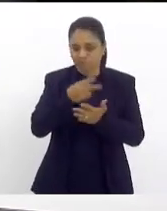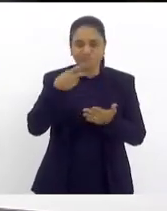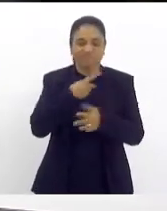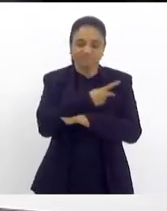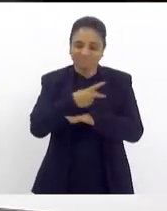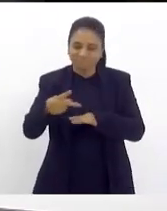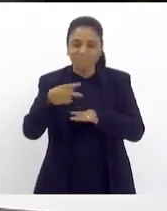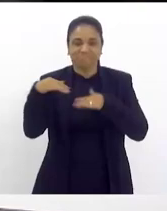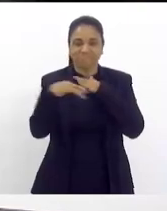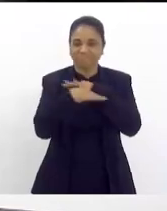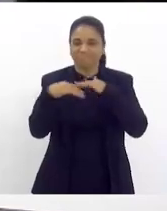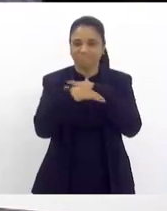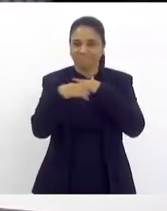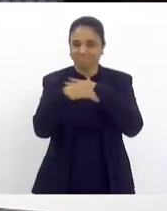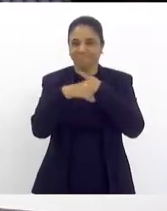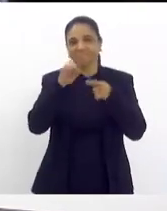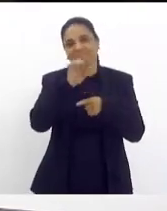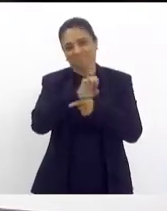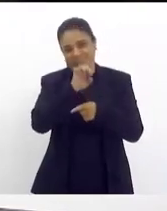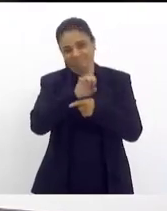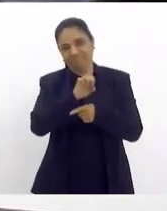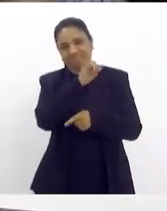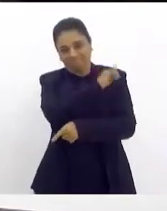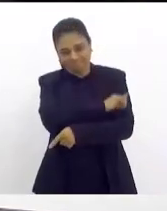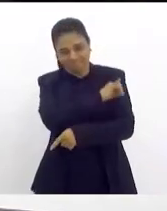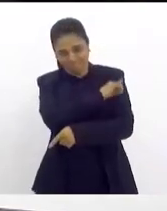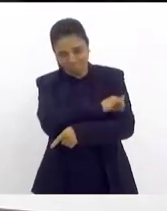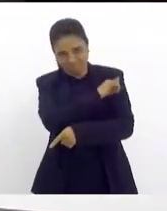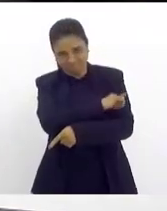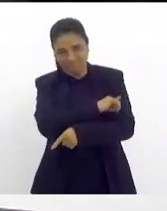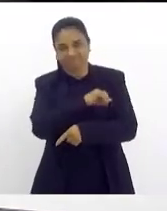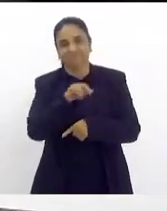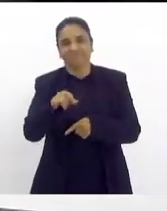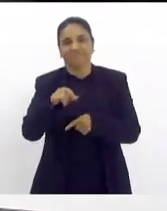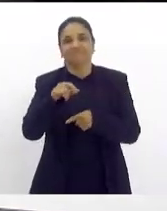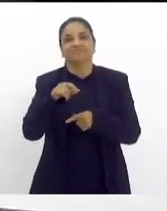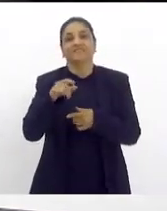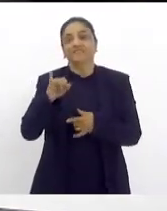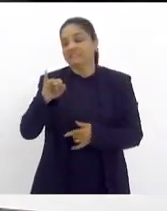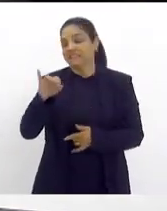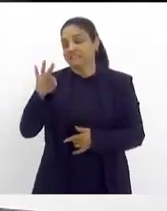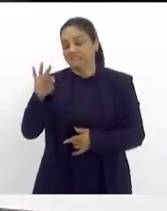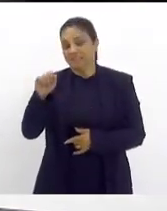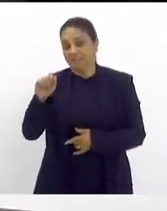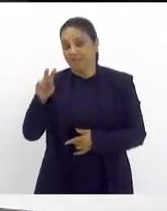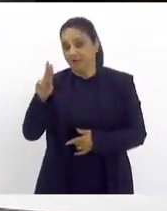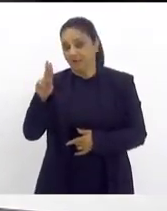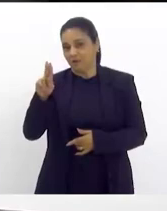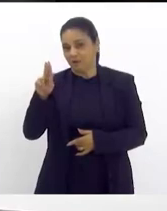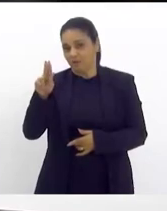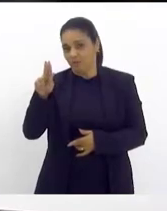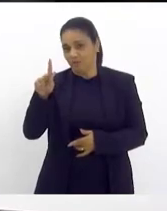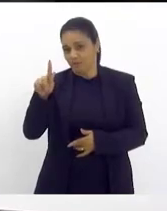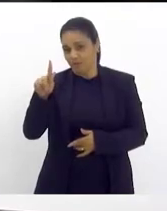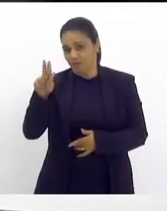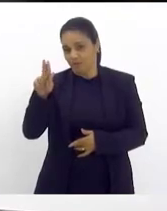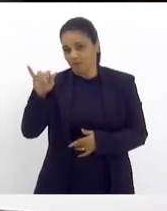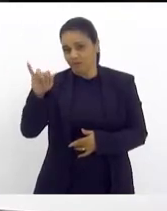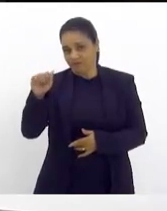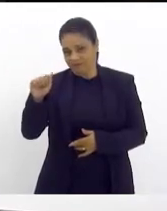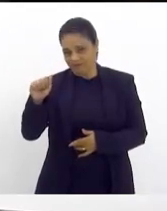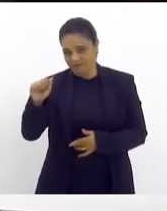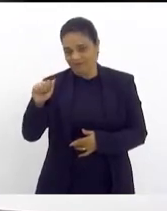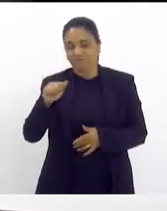da sua imaginação do Rio de Janeiro, que não seja para parar Itaguaí. Muito obrigado ao